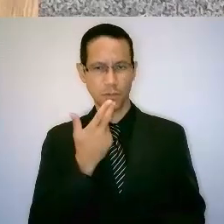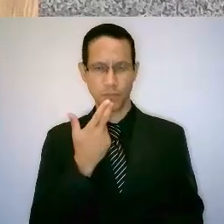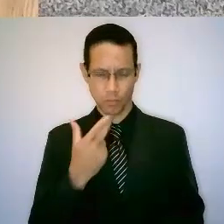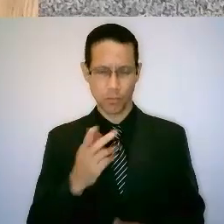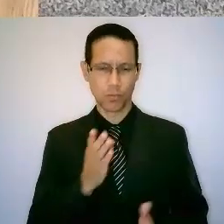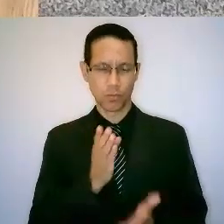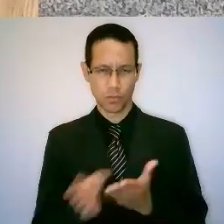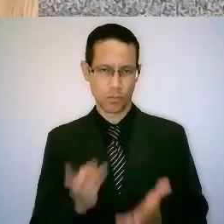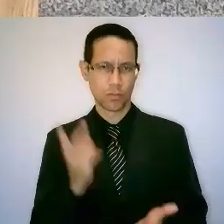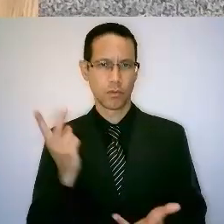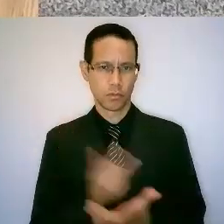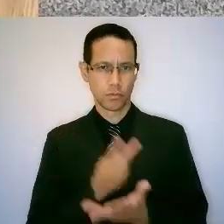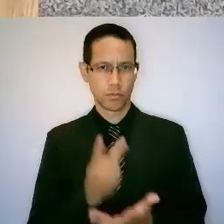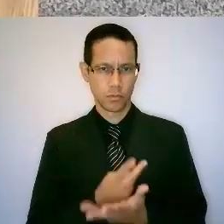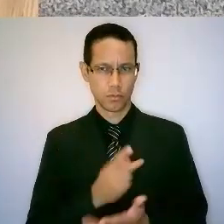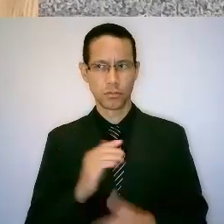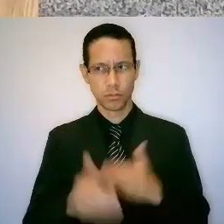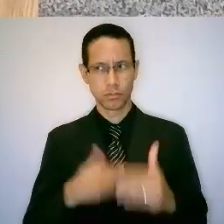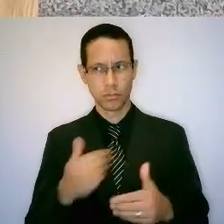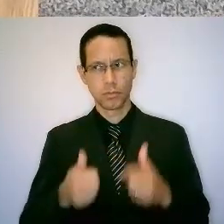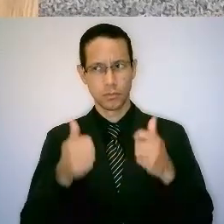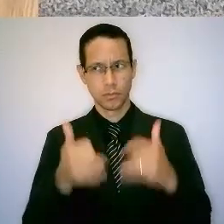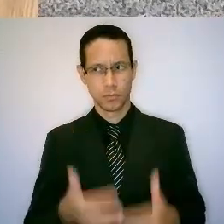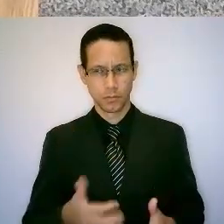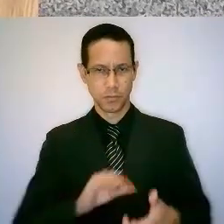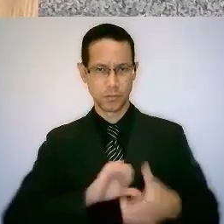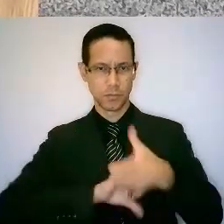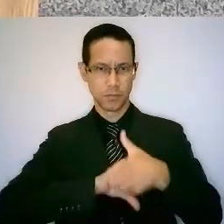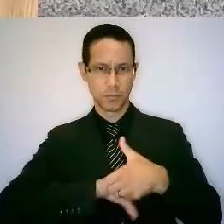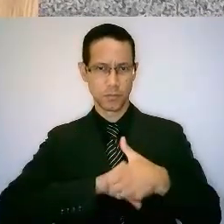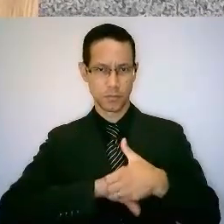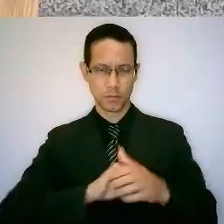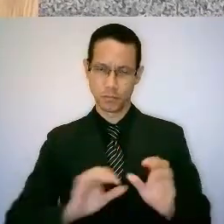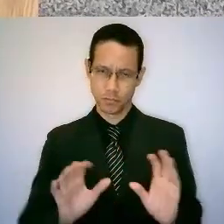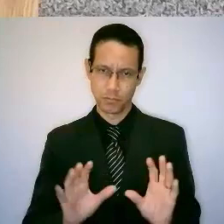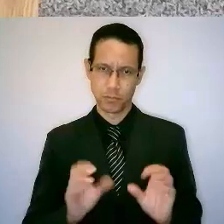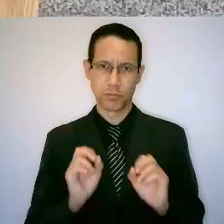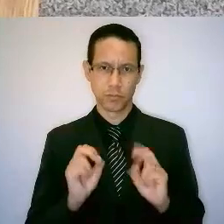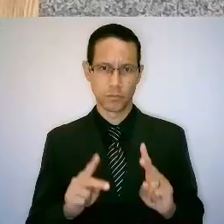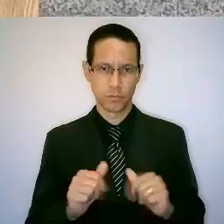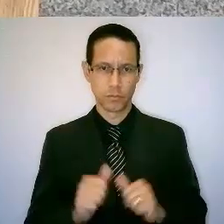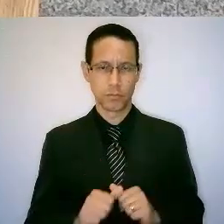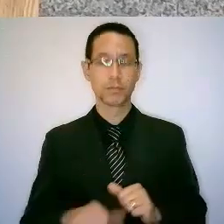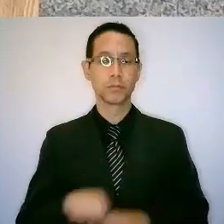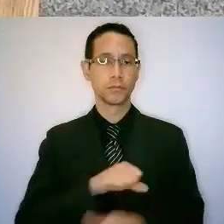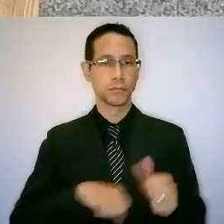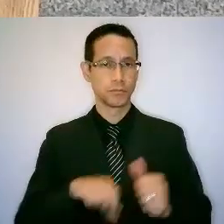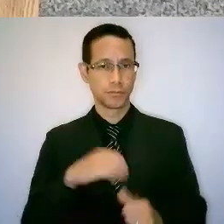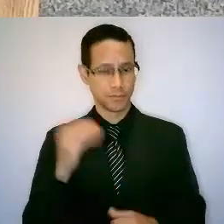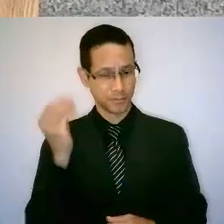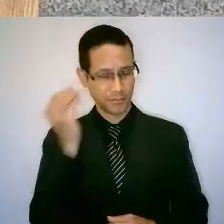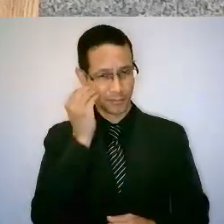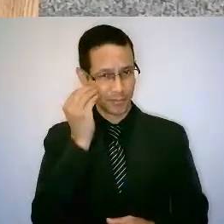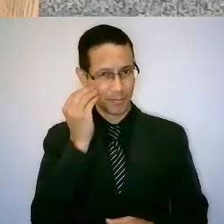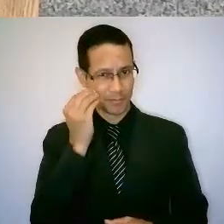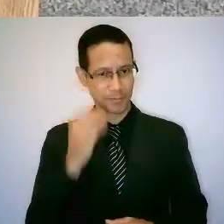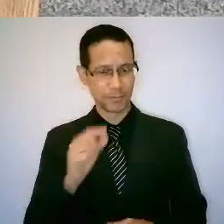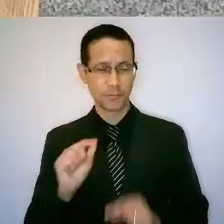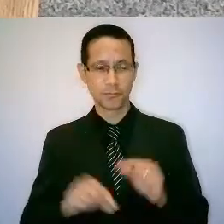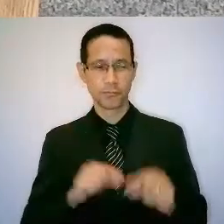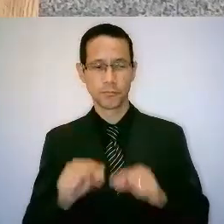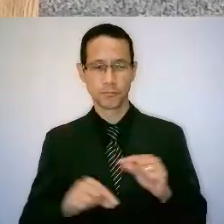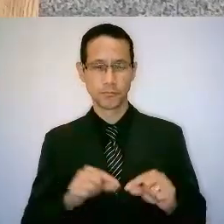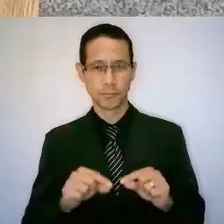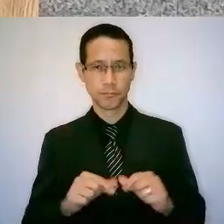falarei brevemente em relação a uma das qualificadoras mas em relação ao Crime tentado levando-se em conta que